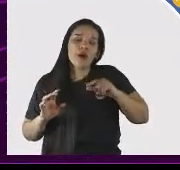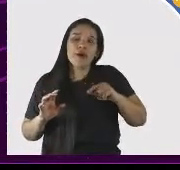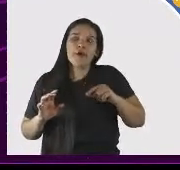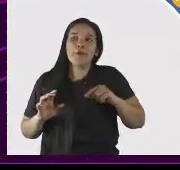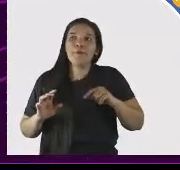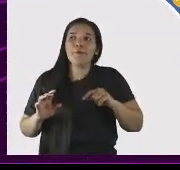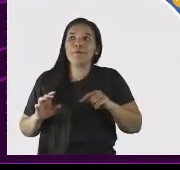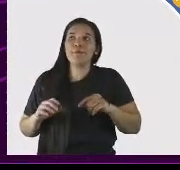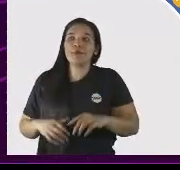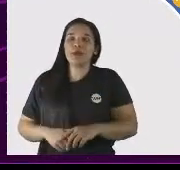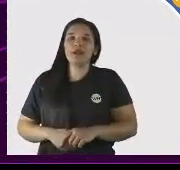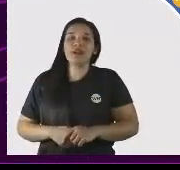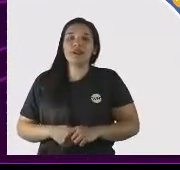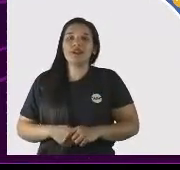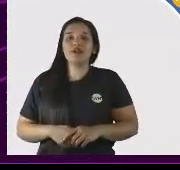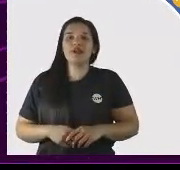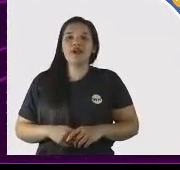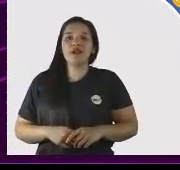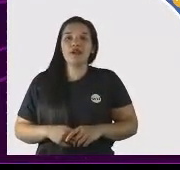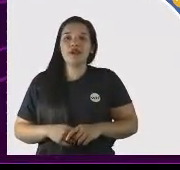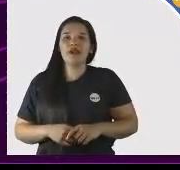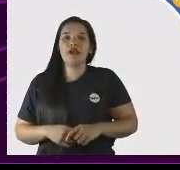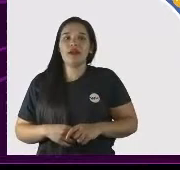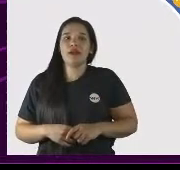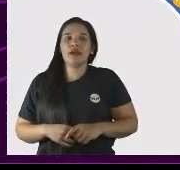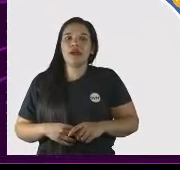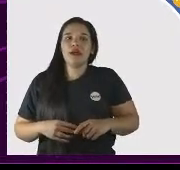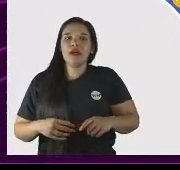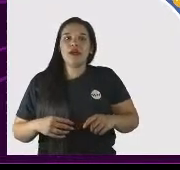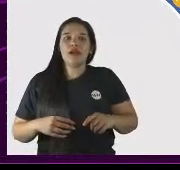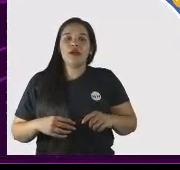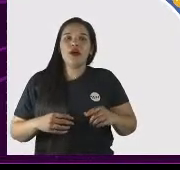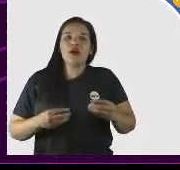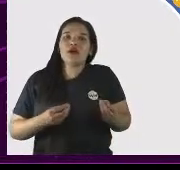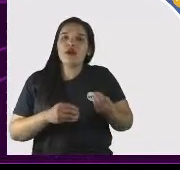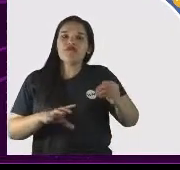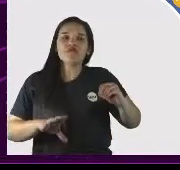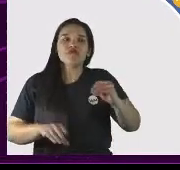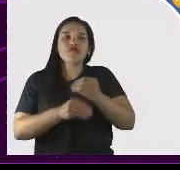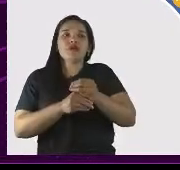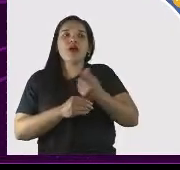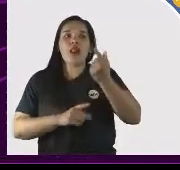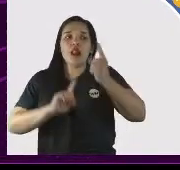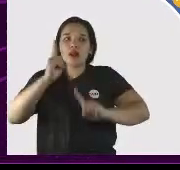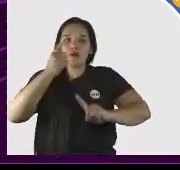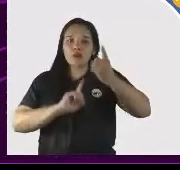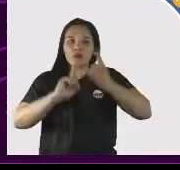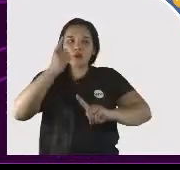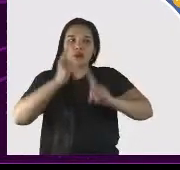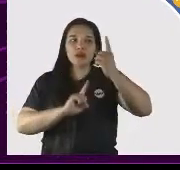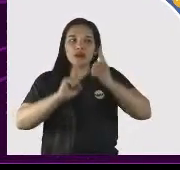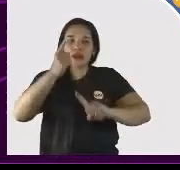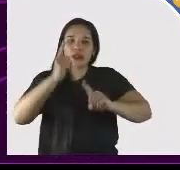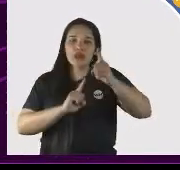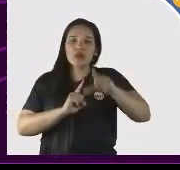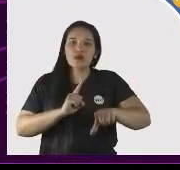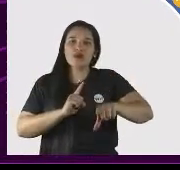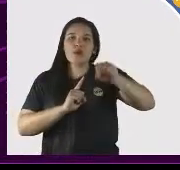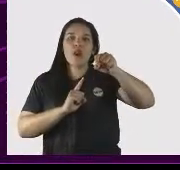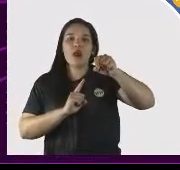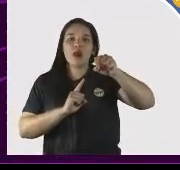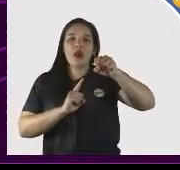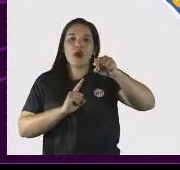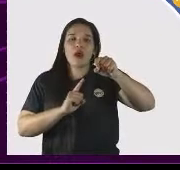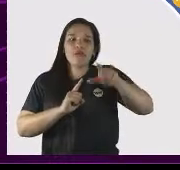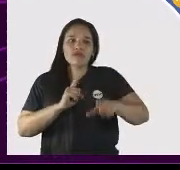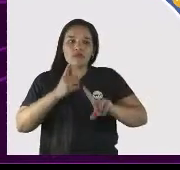de veículos do caminho da escola 3850 unidades a essa licitação